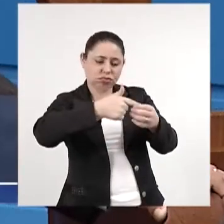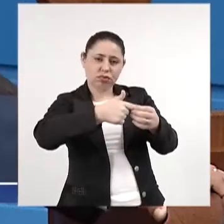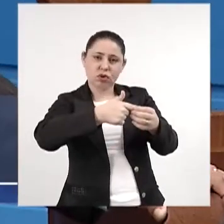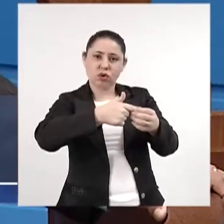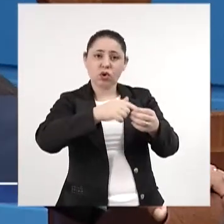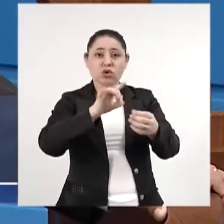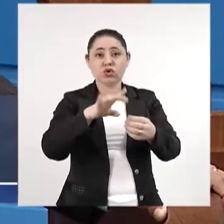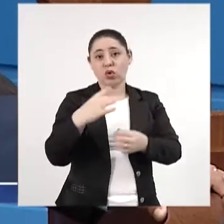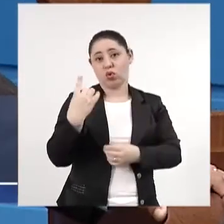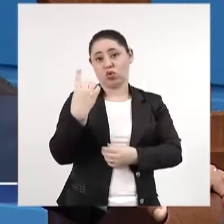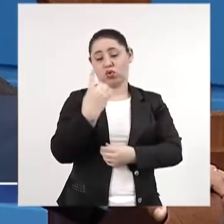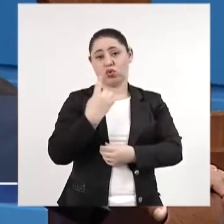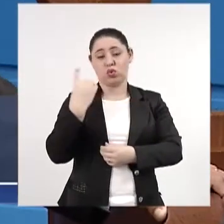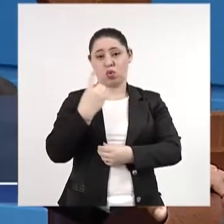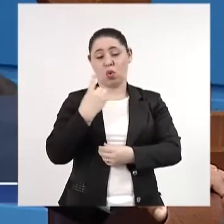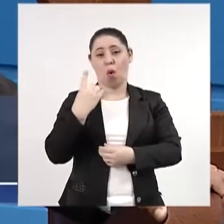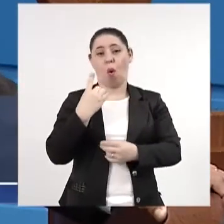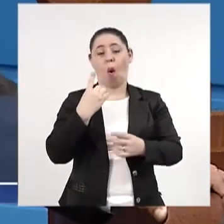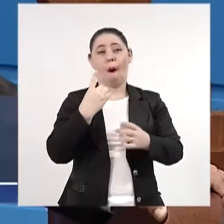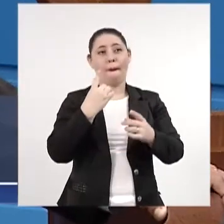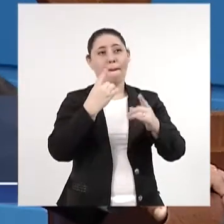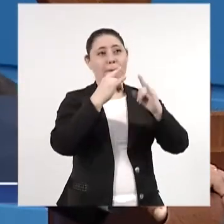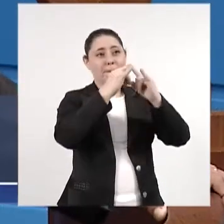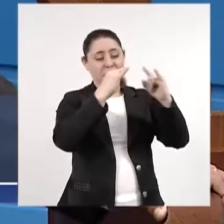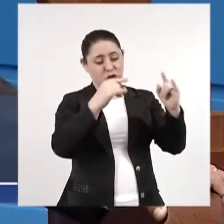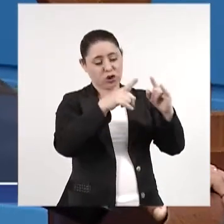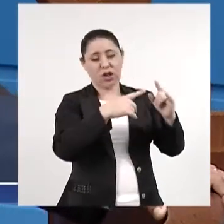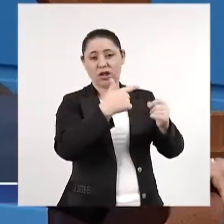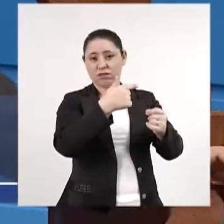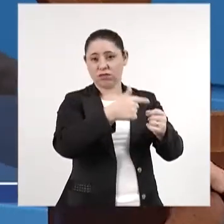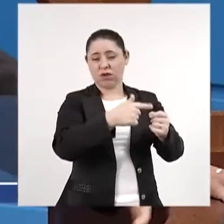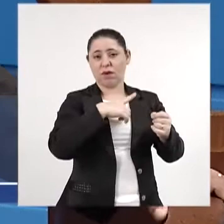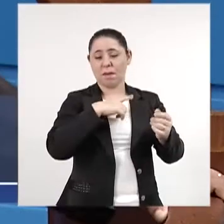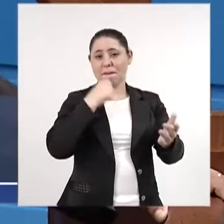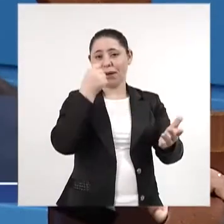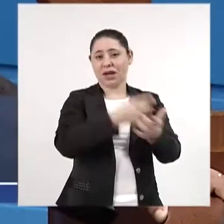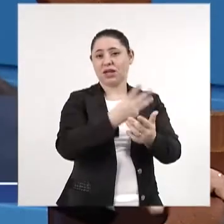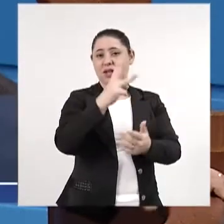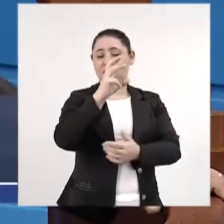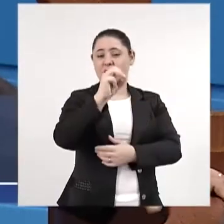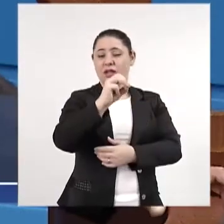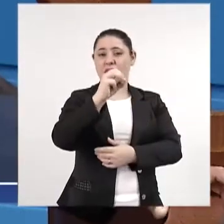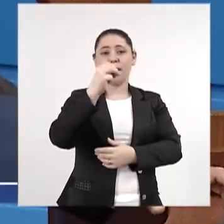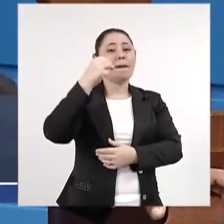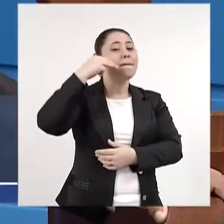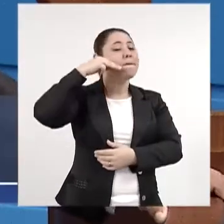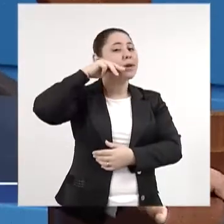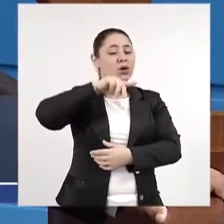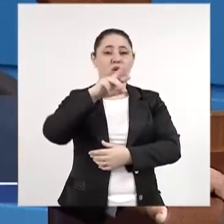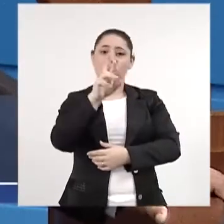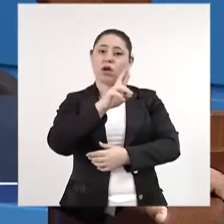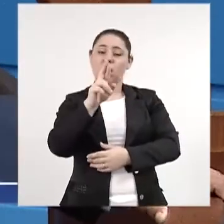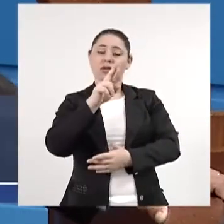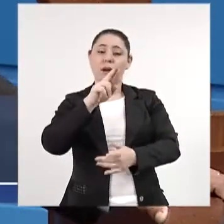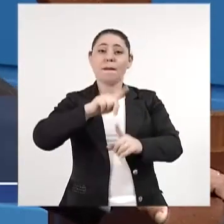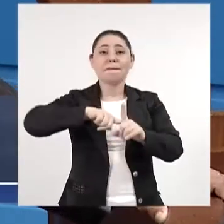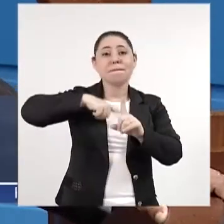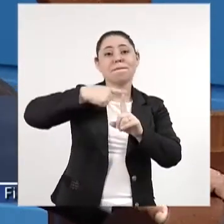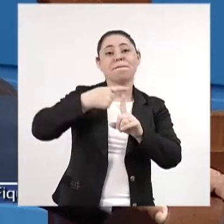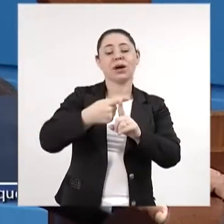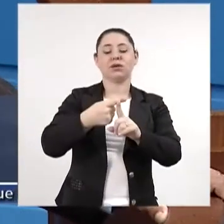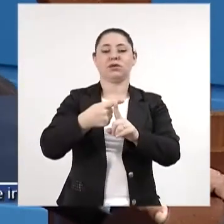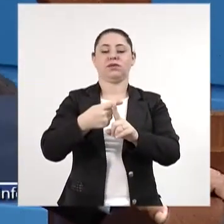só em um posto que eu tenho, eu vou pagar R$30 mil por mês a mais de imposto para o governo. Um